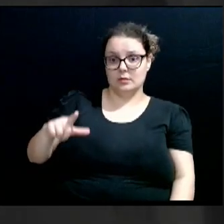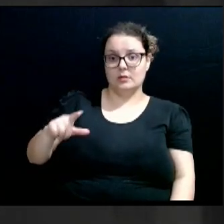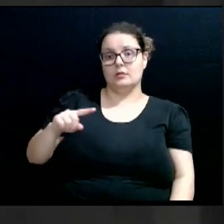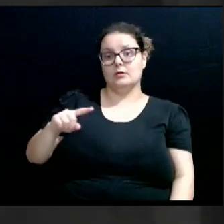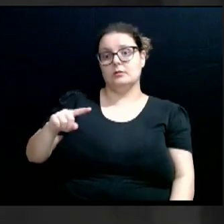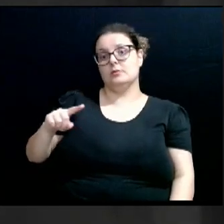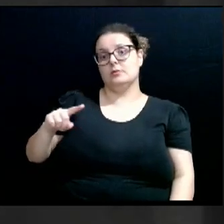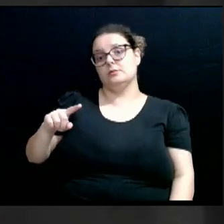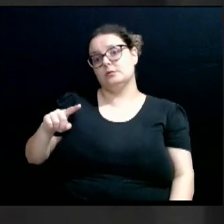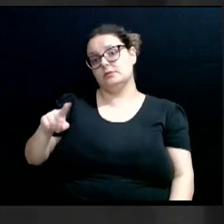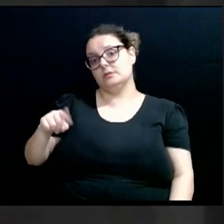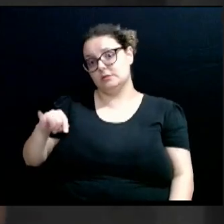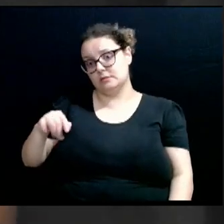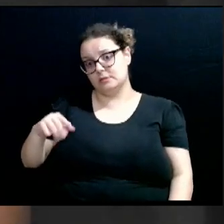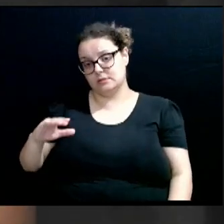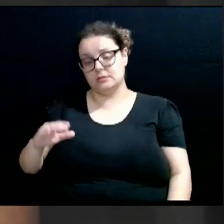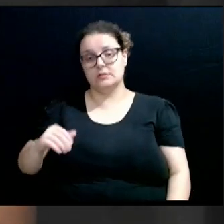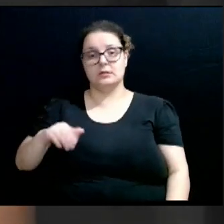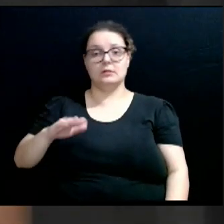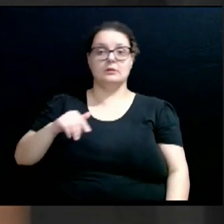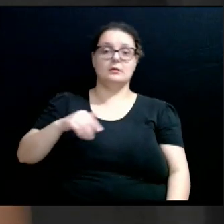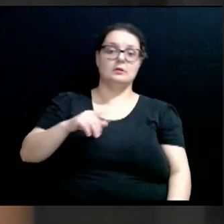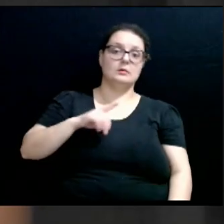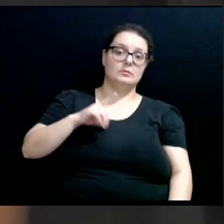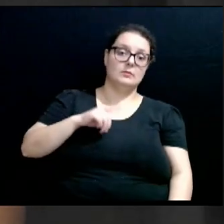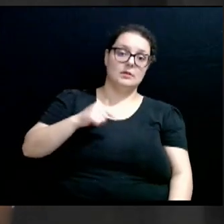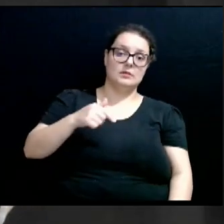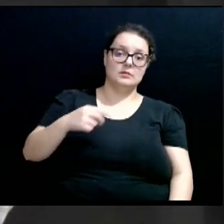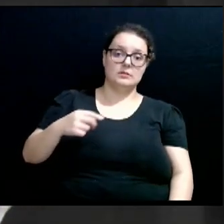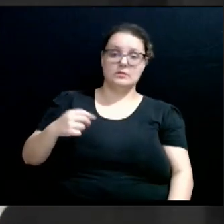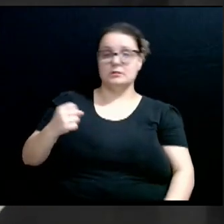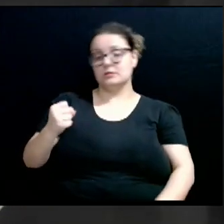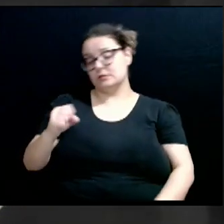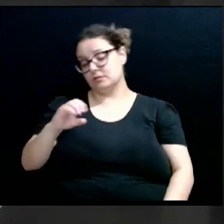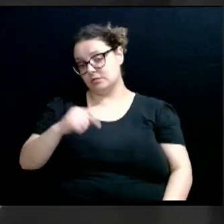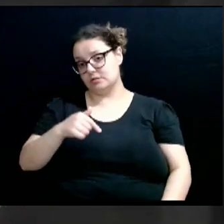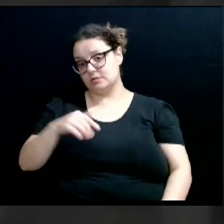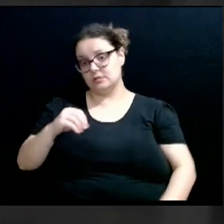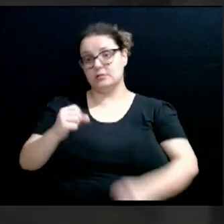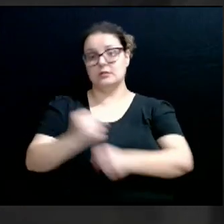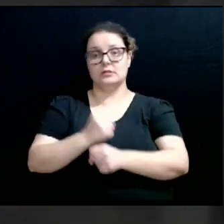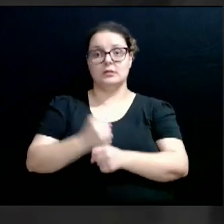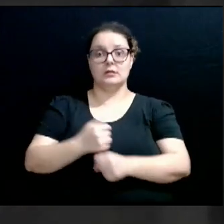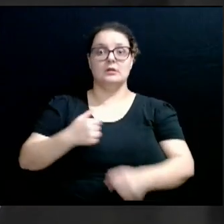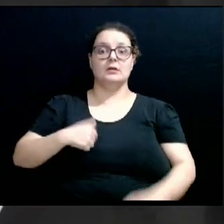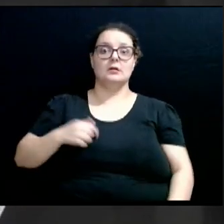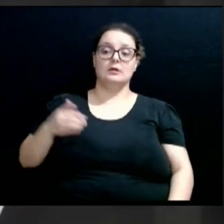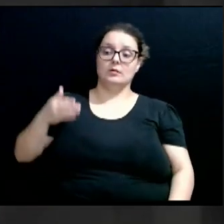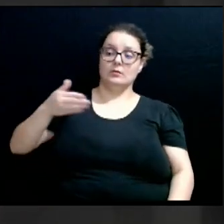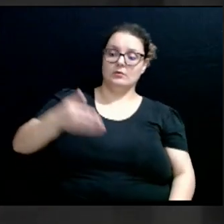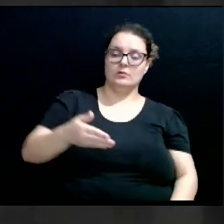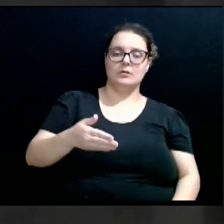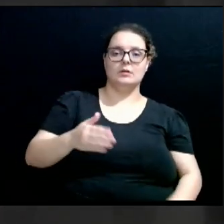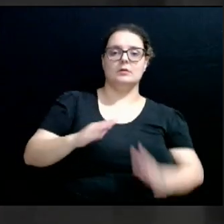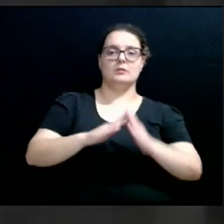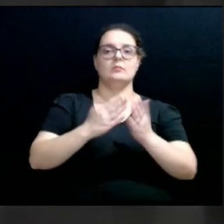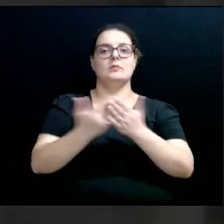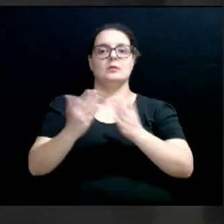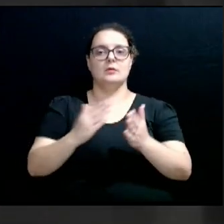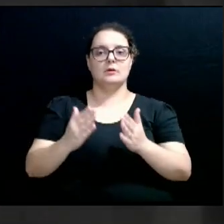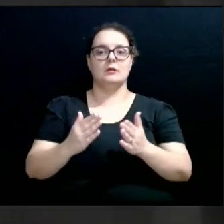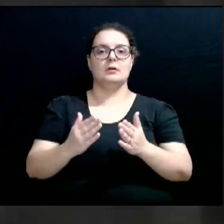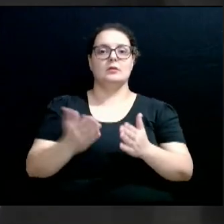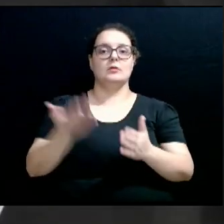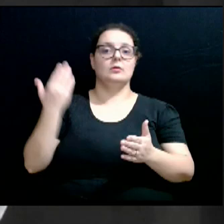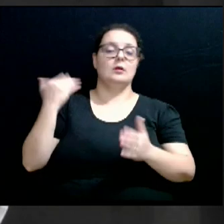vê as pessoas chegarem. Eu também já fui uma que eu vinha fazer trabalho na escola, na biblioteca. E as pessoas